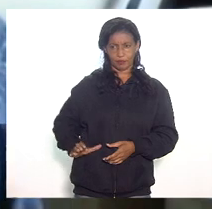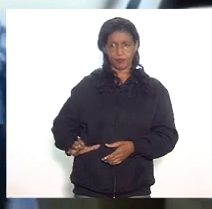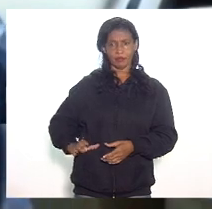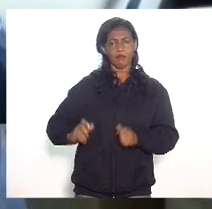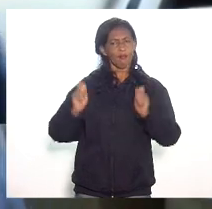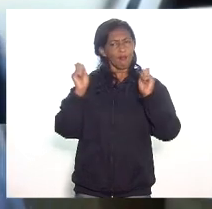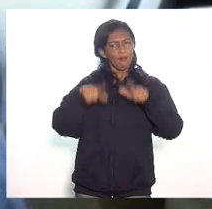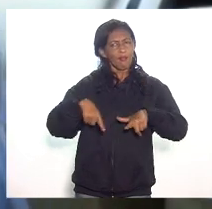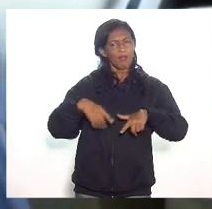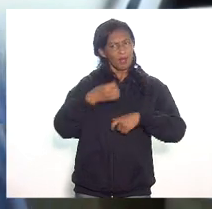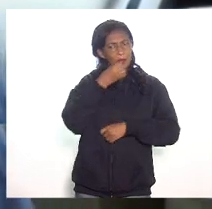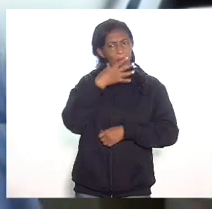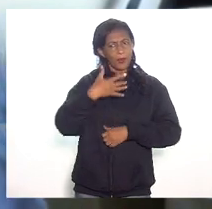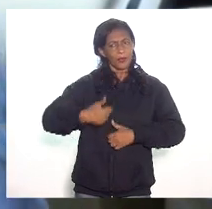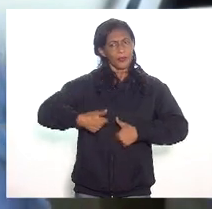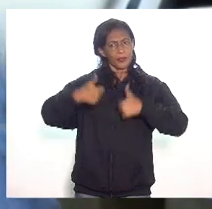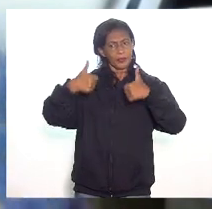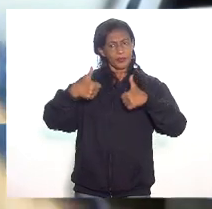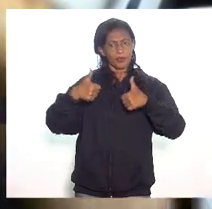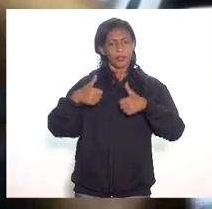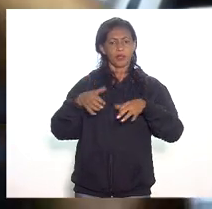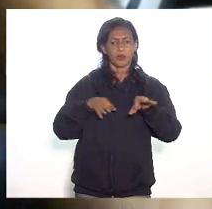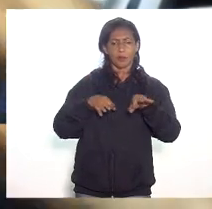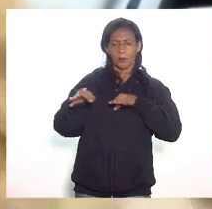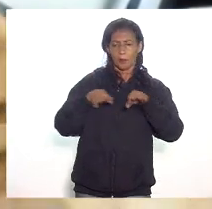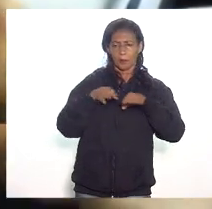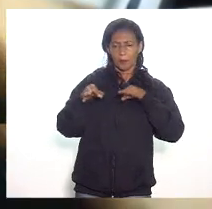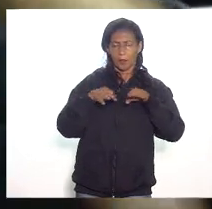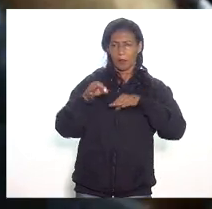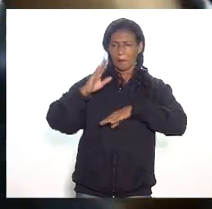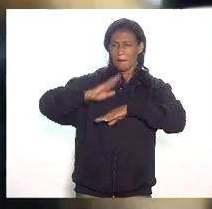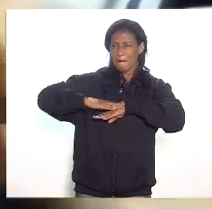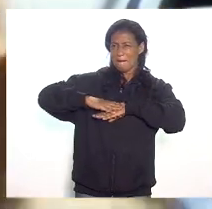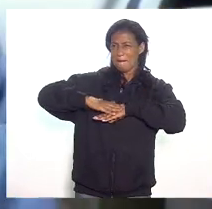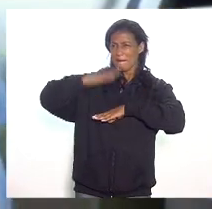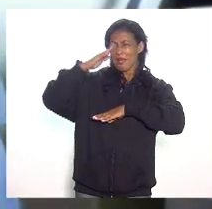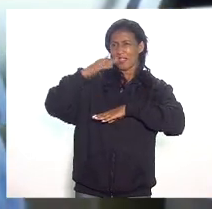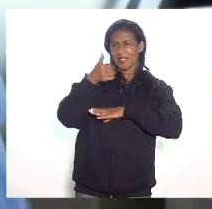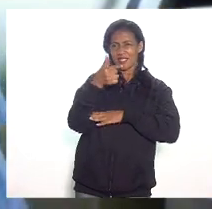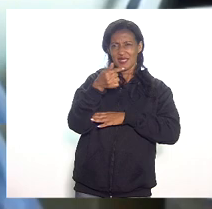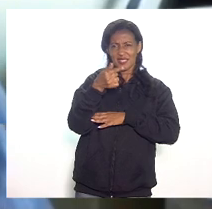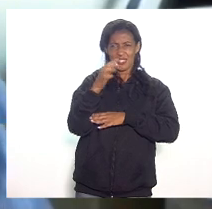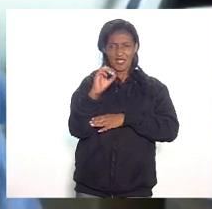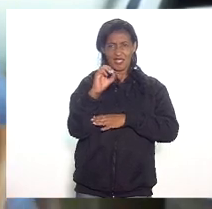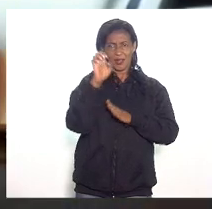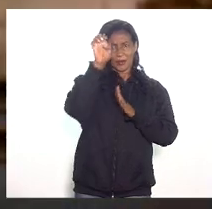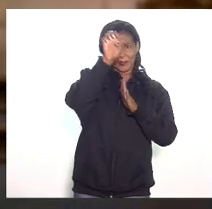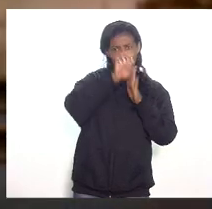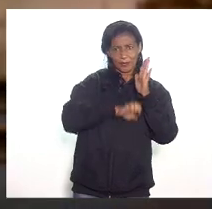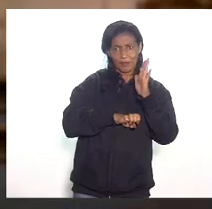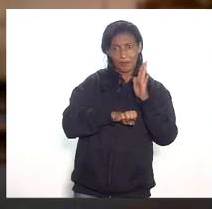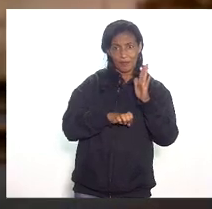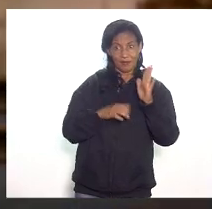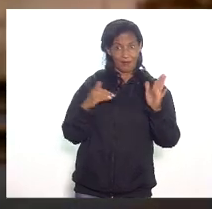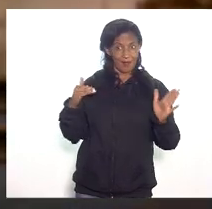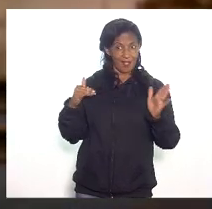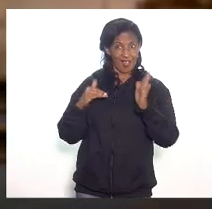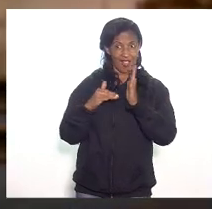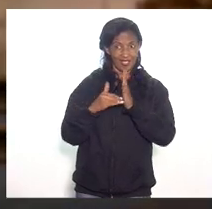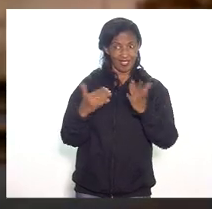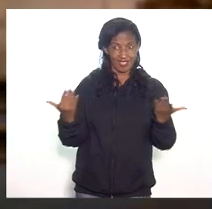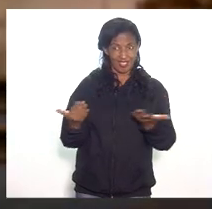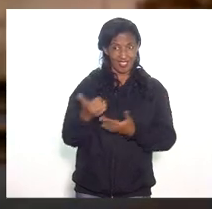positiva. O projeto recebeu, salvo erro de memória, mais de 70 emendas. Até agora, 110, Luiz.